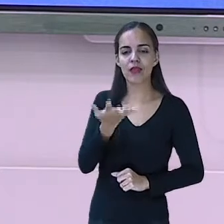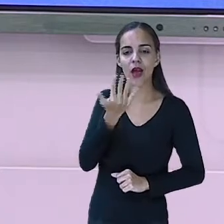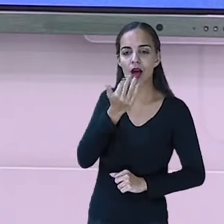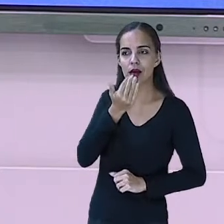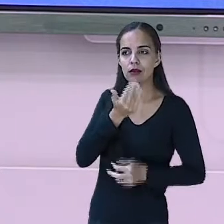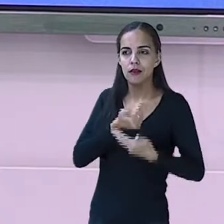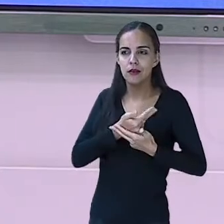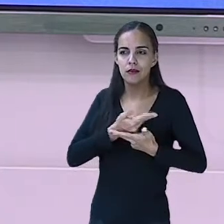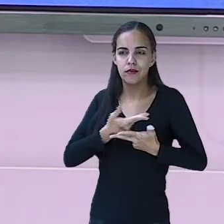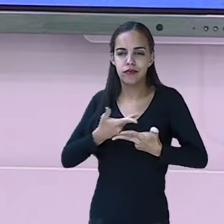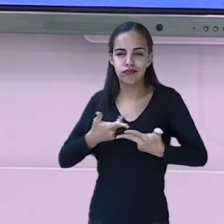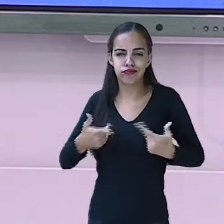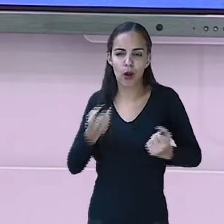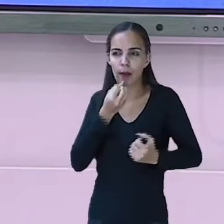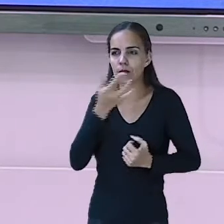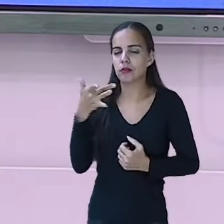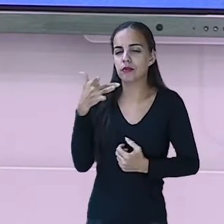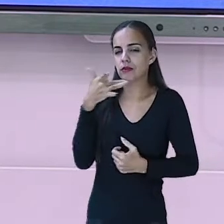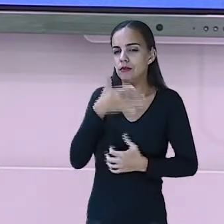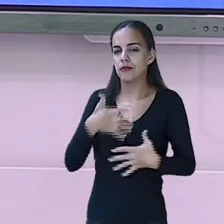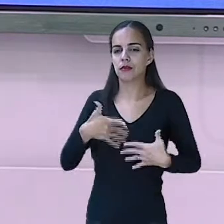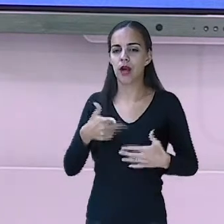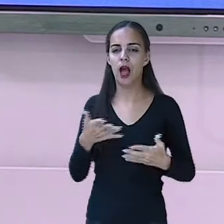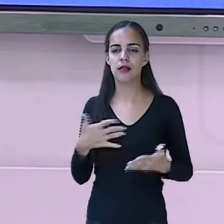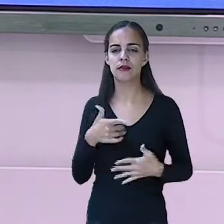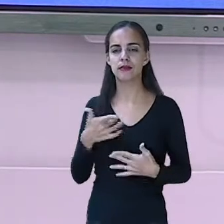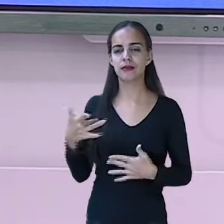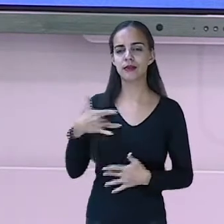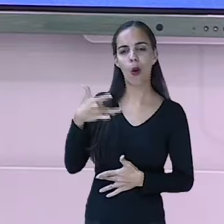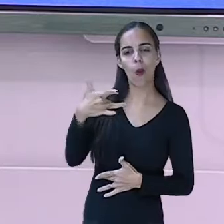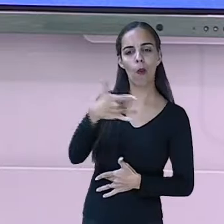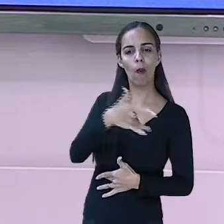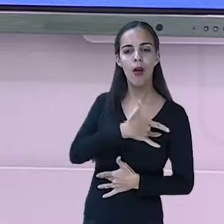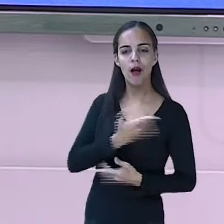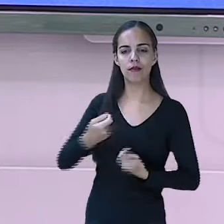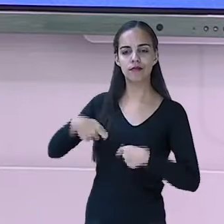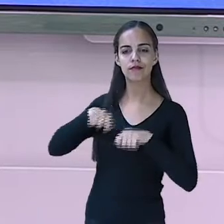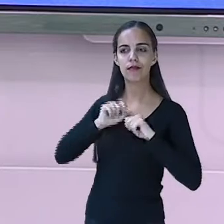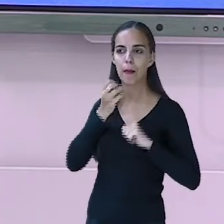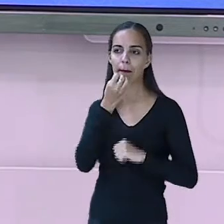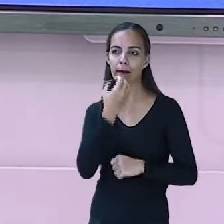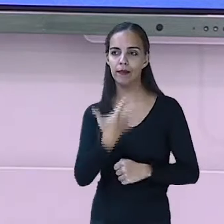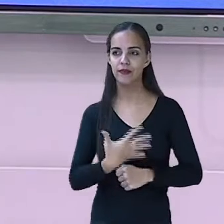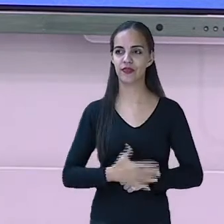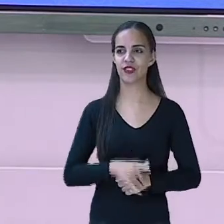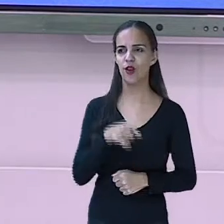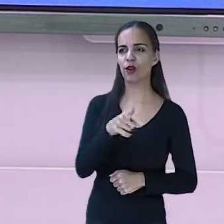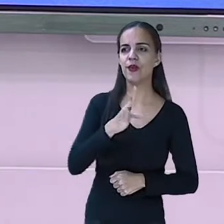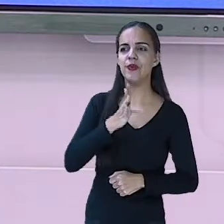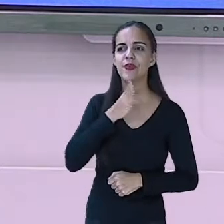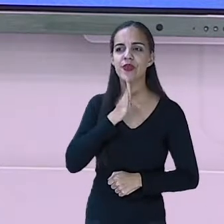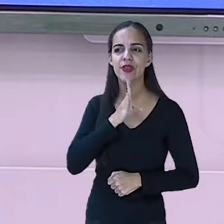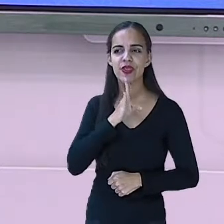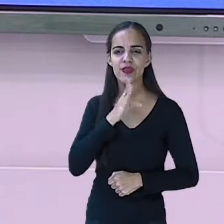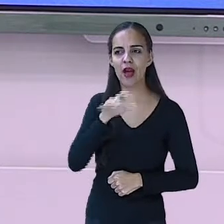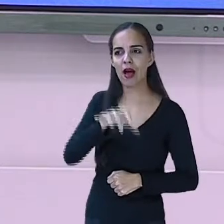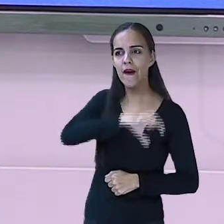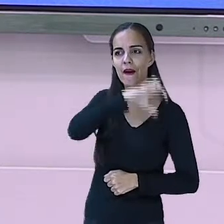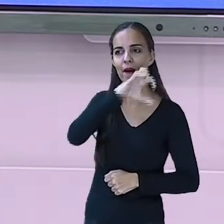alimento saudável chegando aí na sua mesa? Você conhece